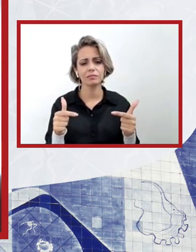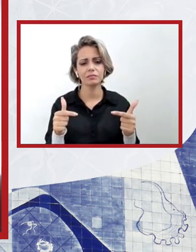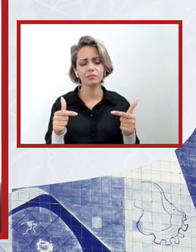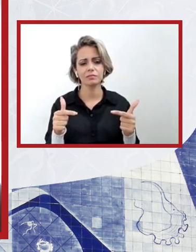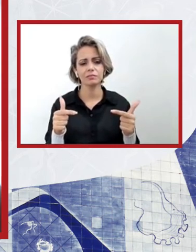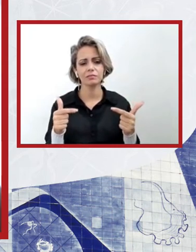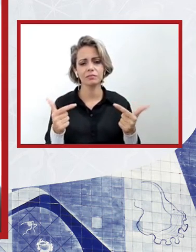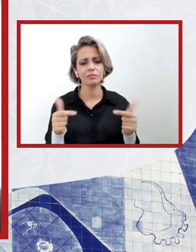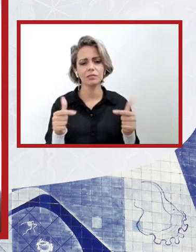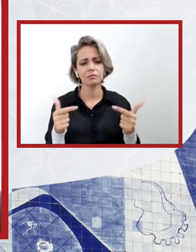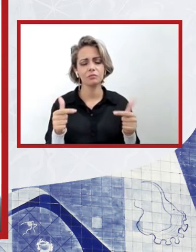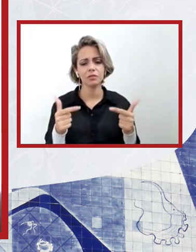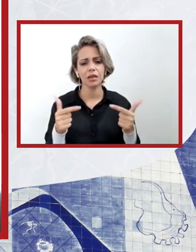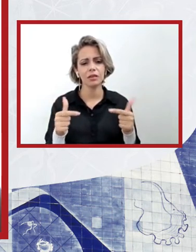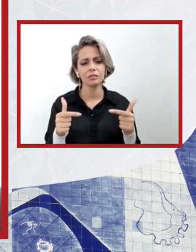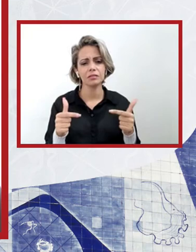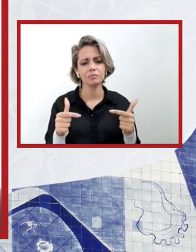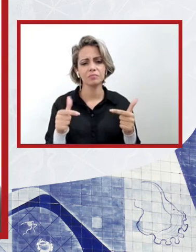que não tem